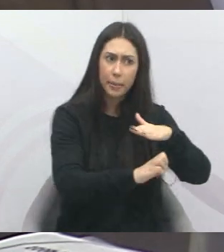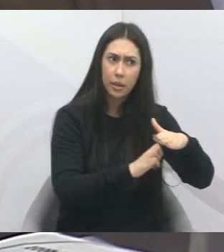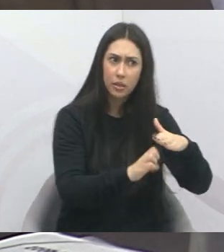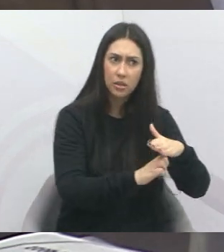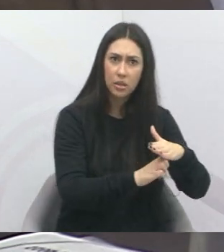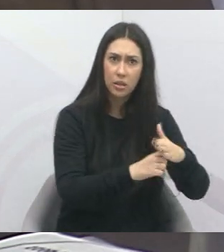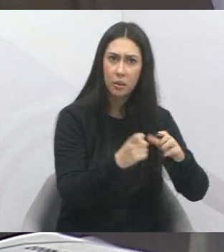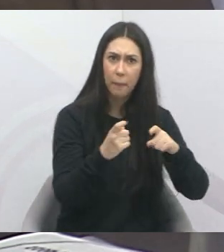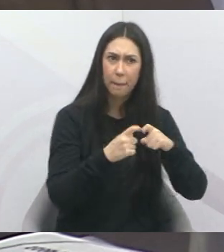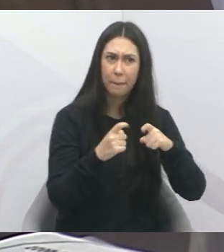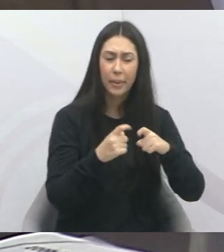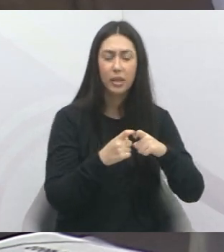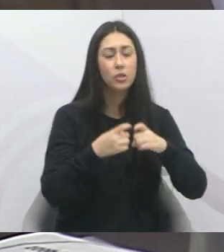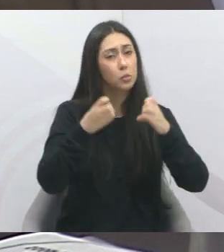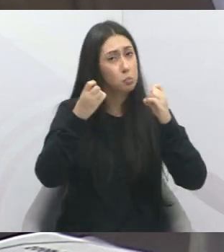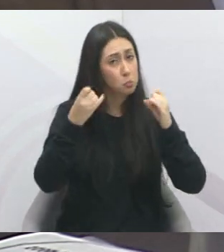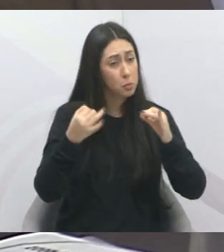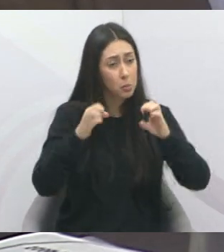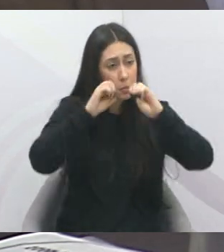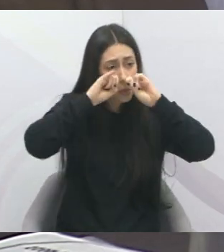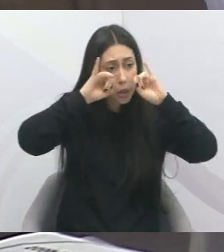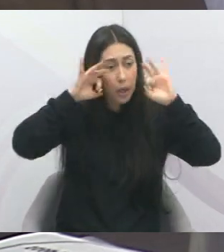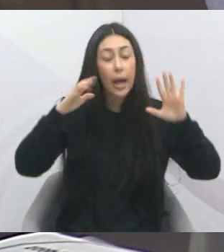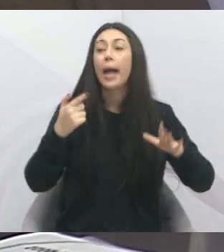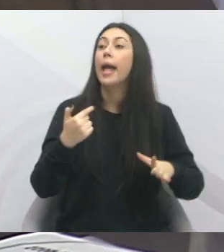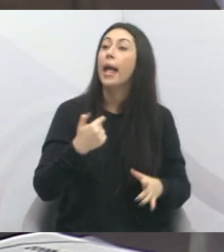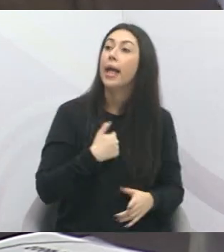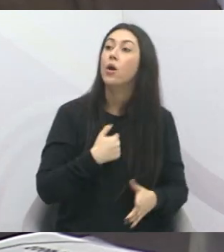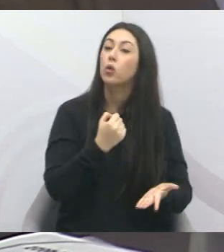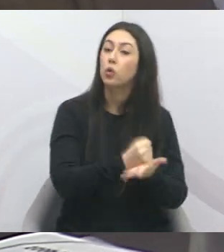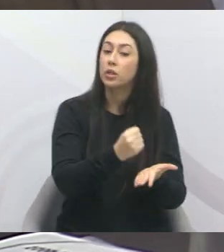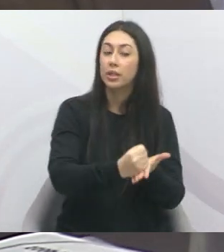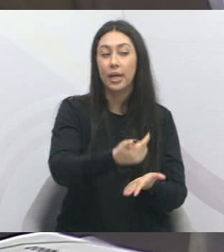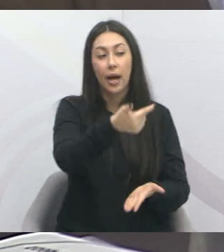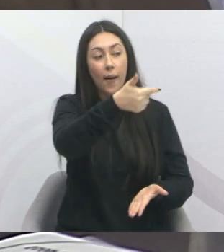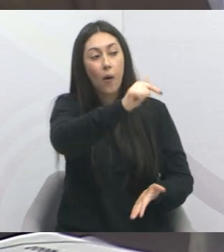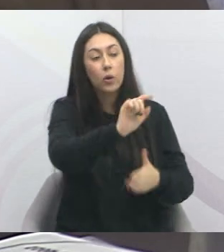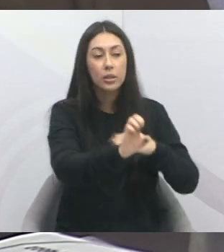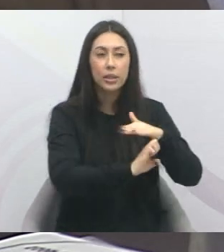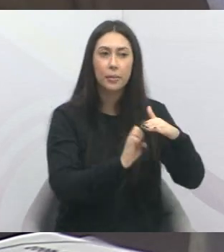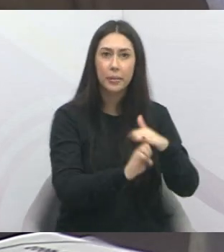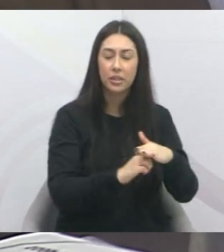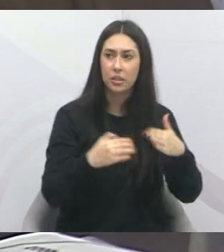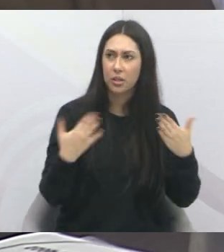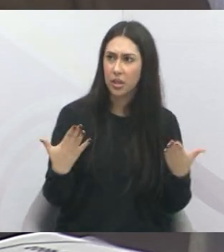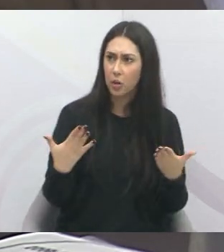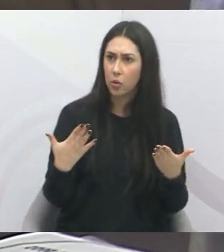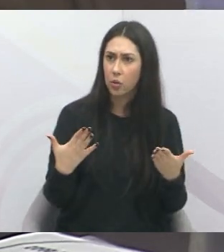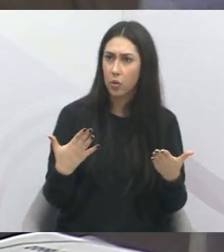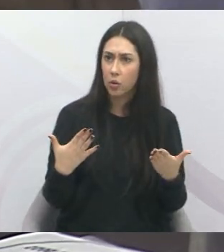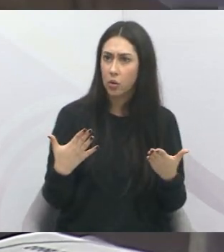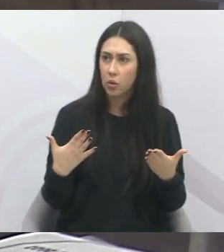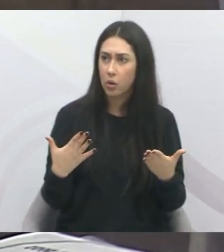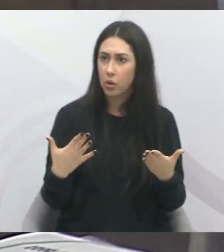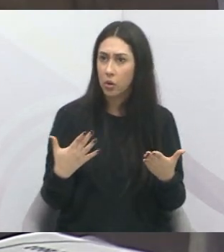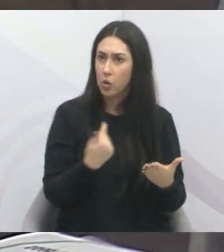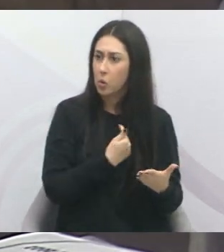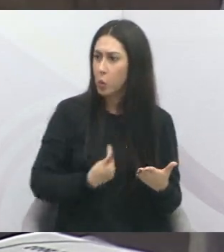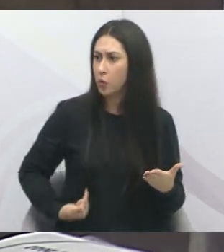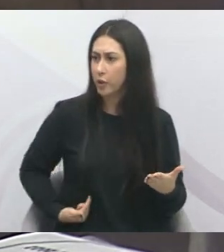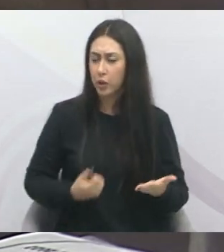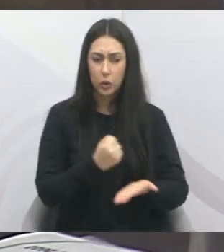dela. Muito clara. Ela falou assim, eu vou terceirizar. Então, quer dizer que estão terceirizando a